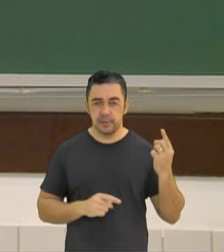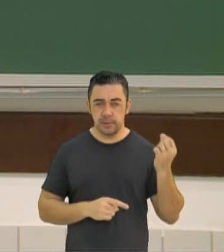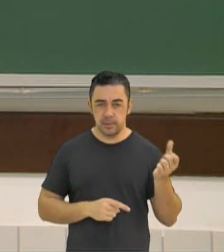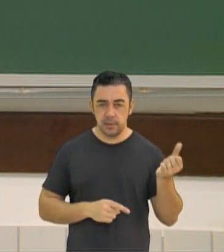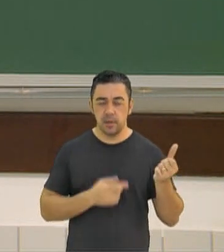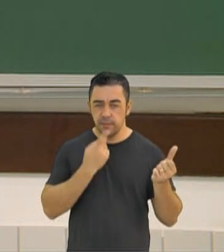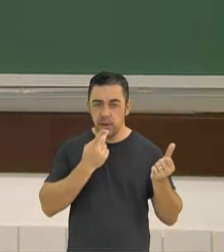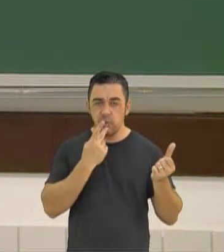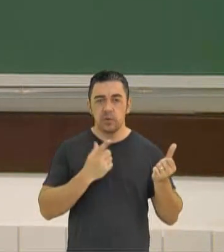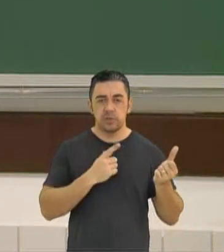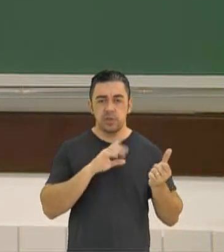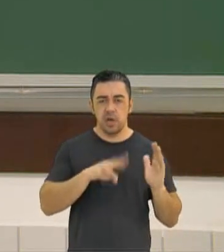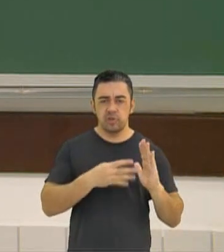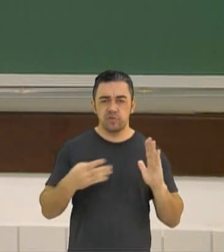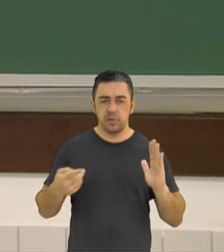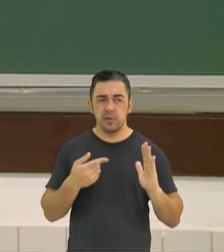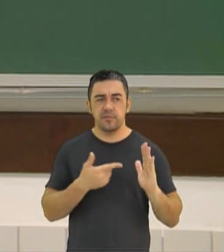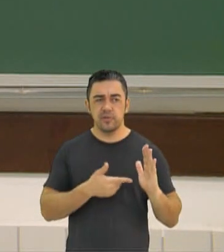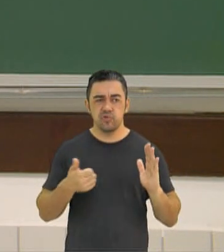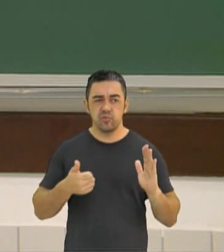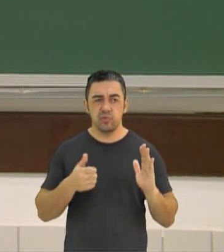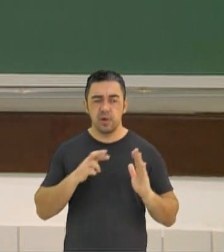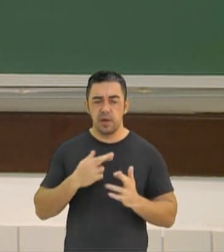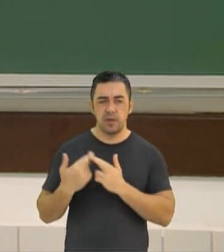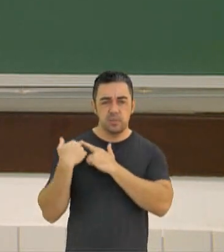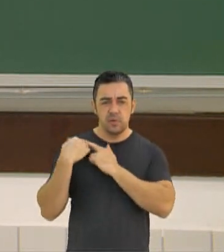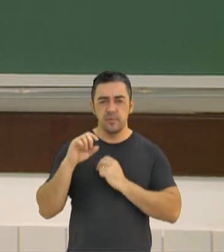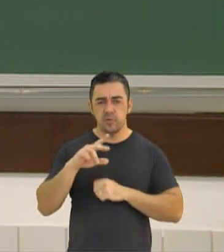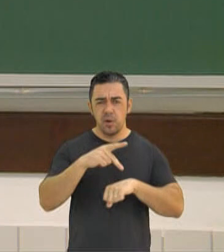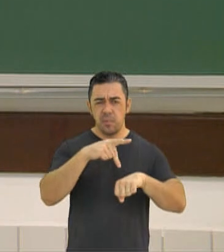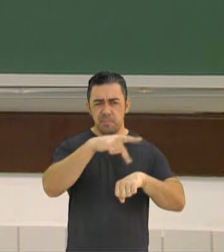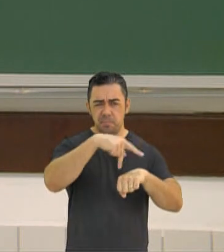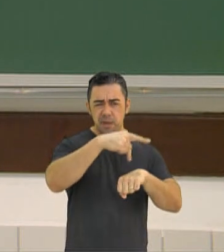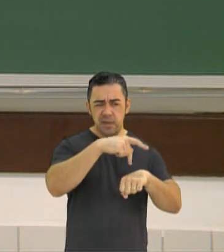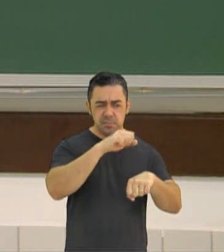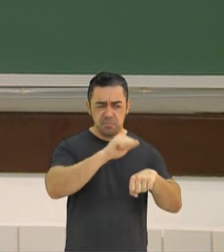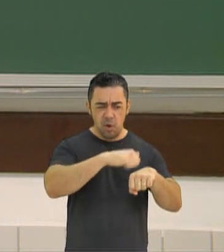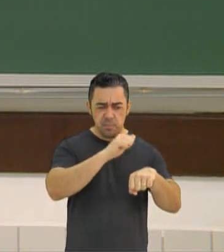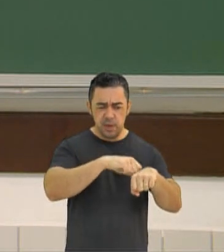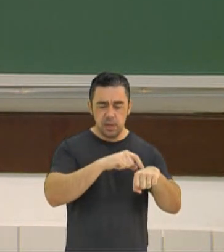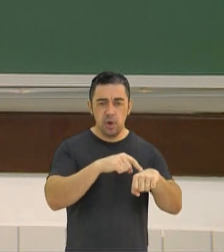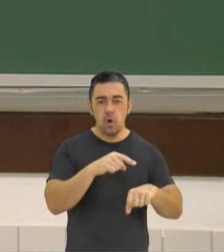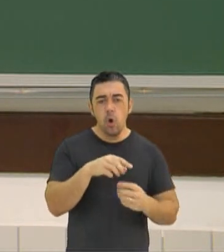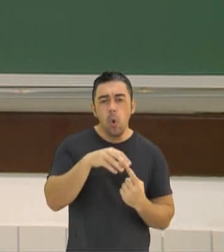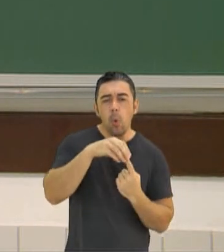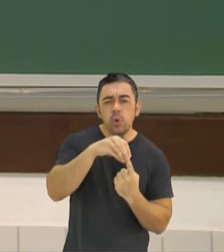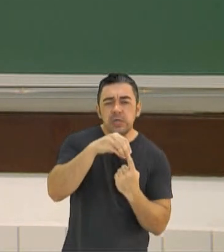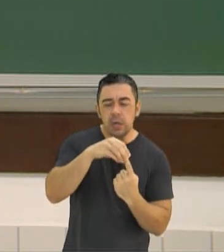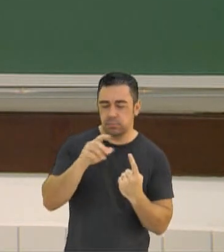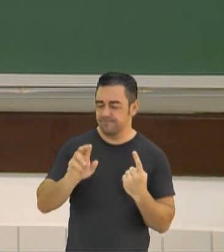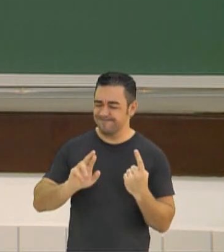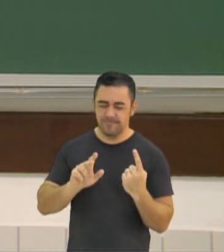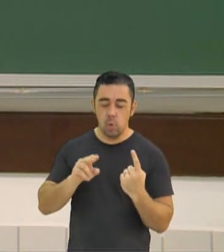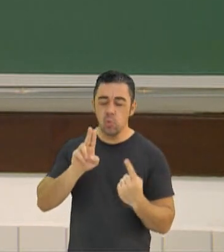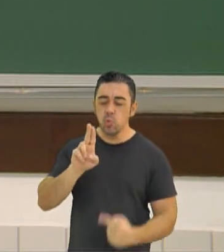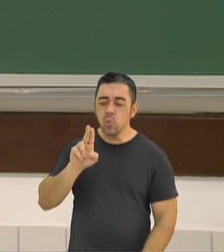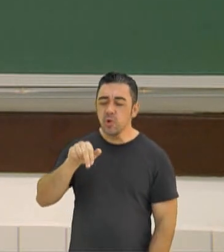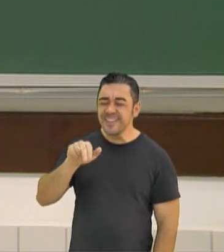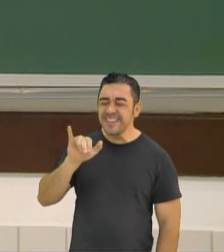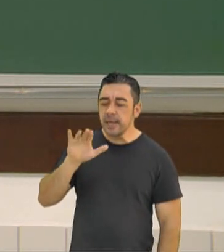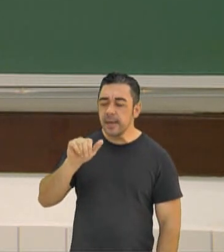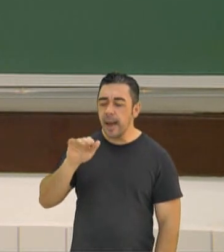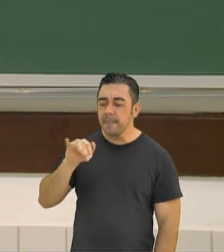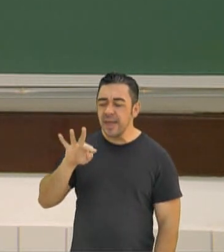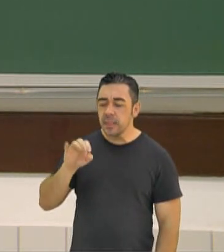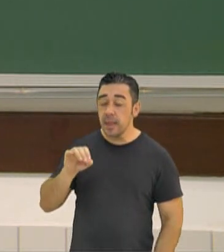a Agenda 21 e que unicamente responsabilizava os países pobres. Unicamente, exclusivamente, totalmente,